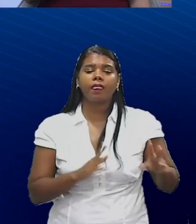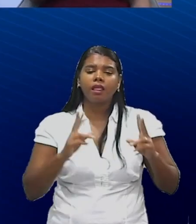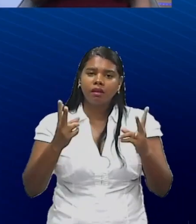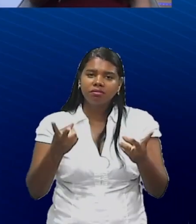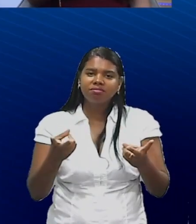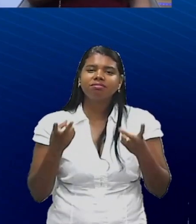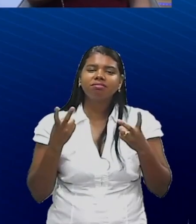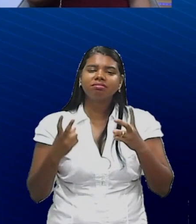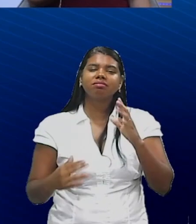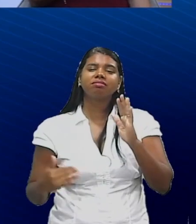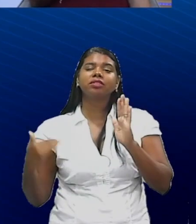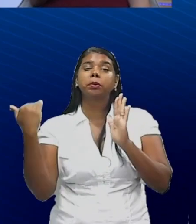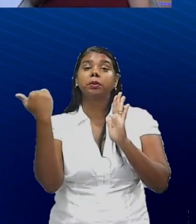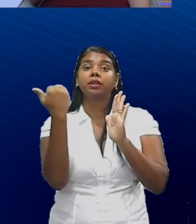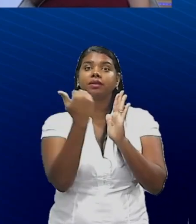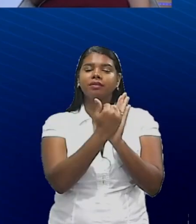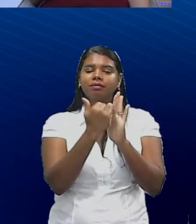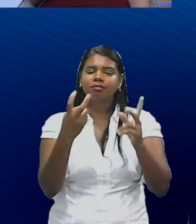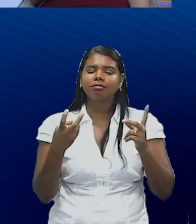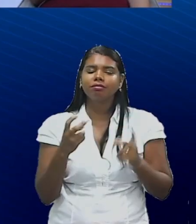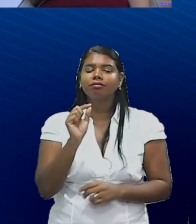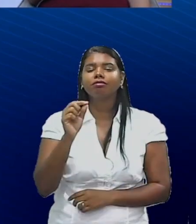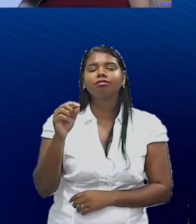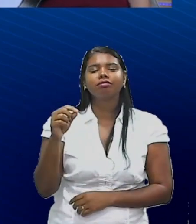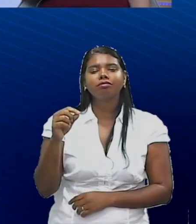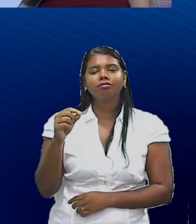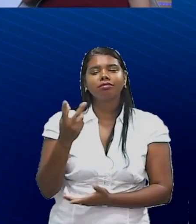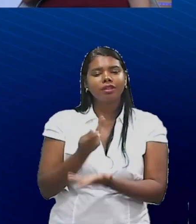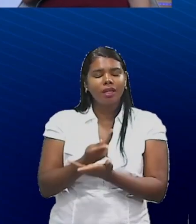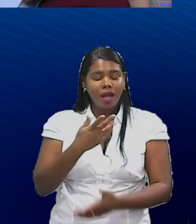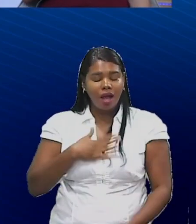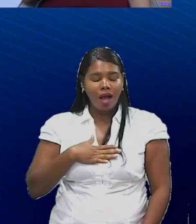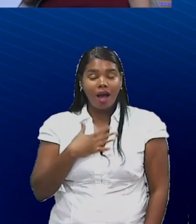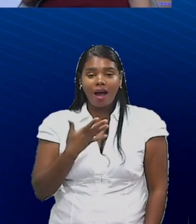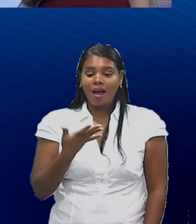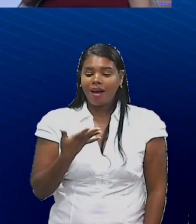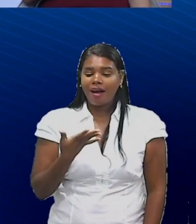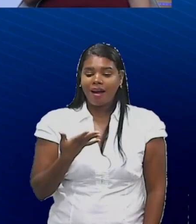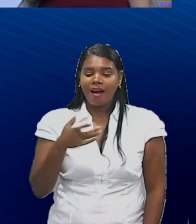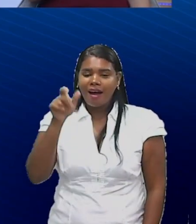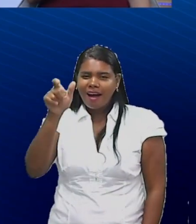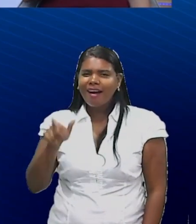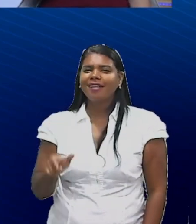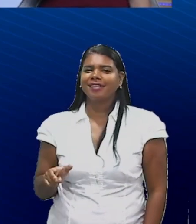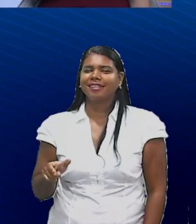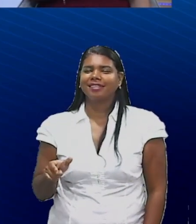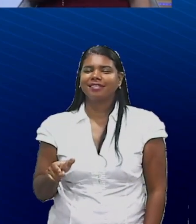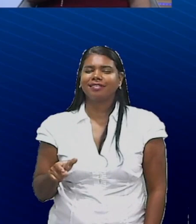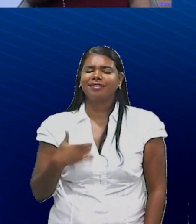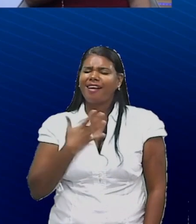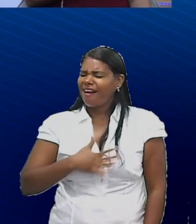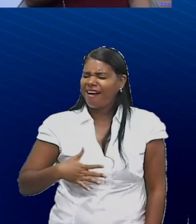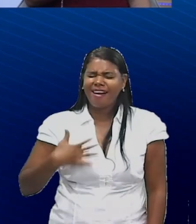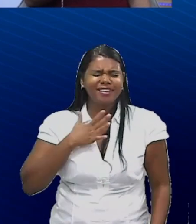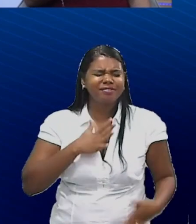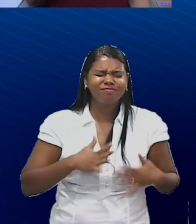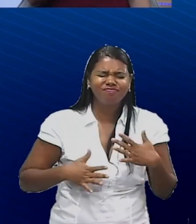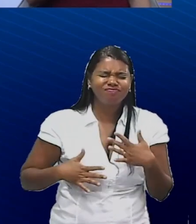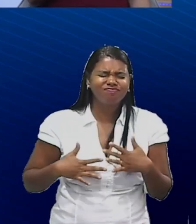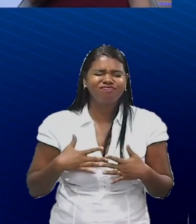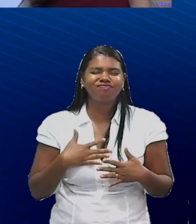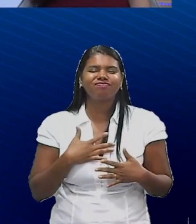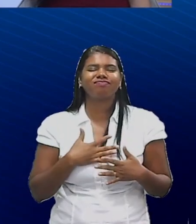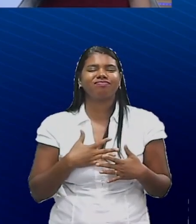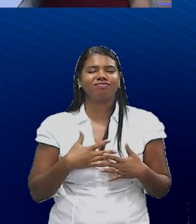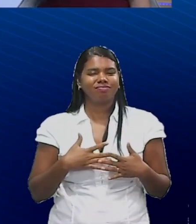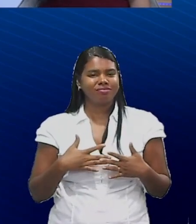percepção é superior que a expectativa, o que acontece? Eu me surpreendi. Então o cliente ele está o quê? Muito satisfeito. Então ele